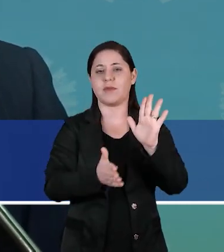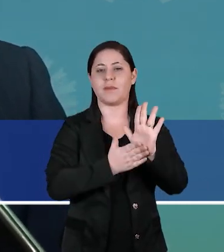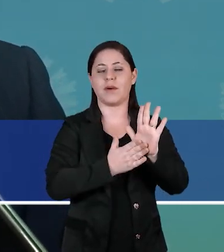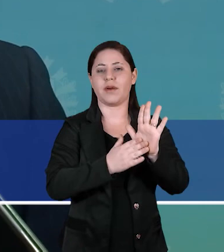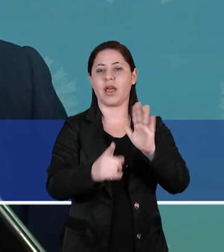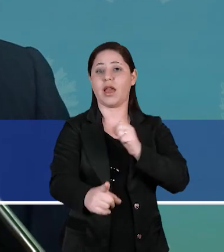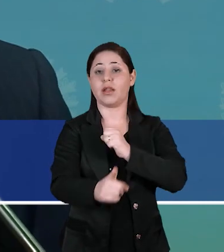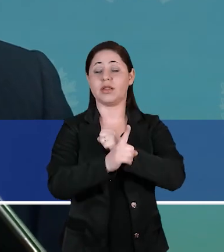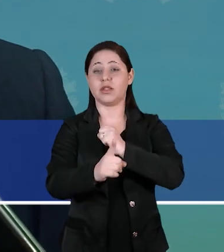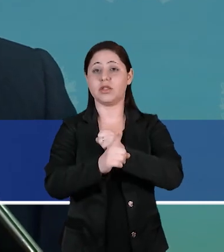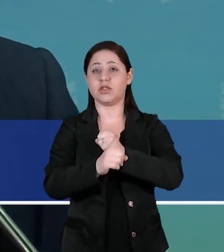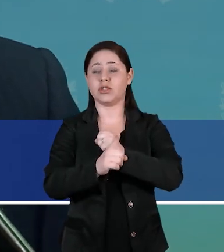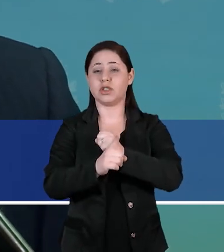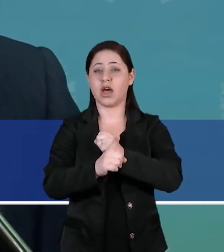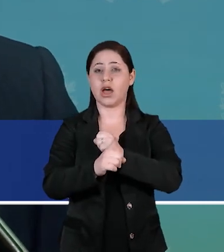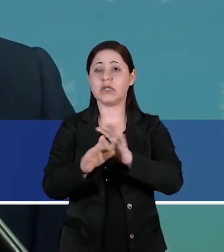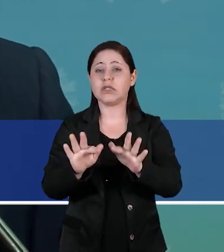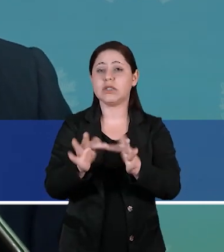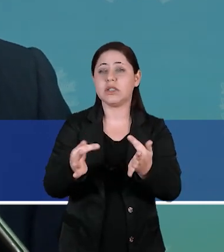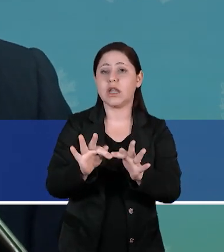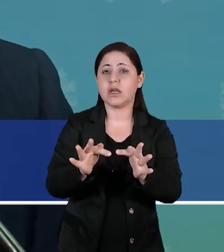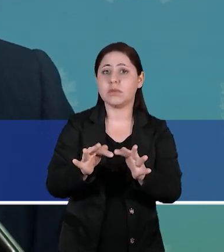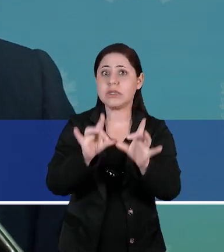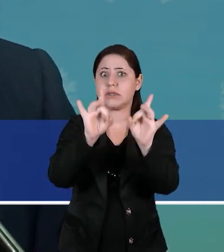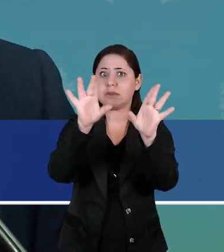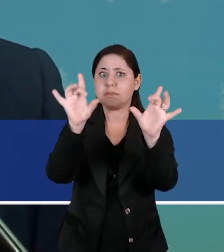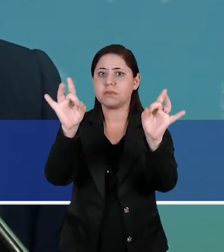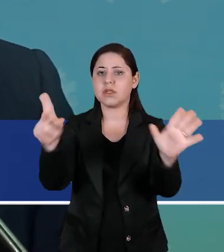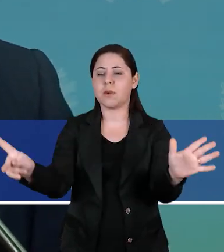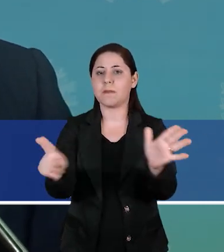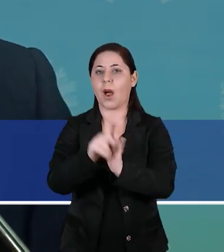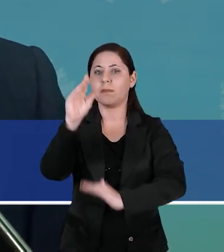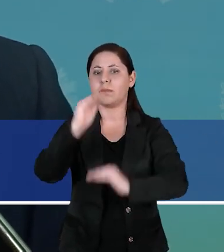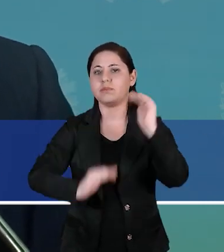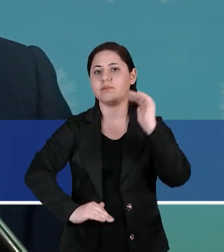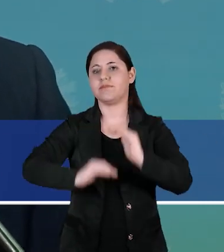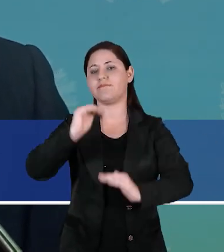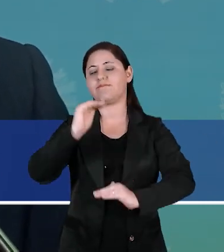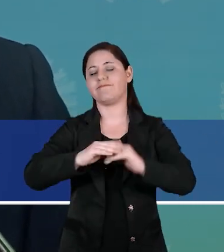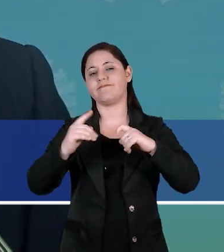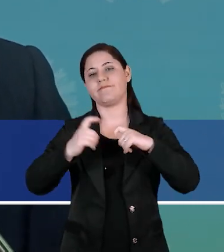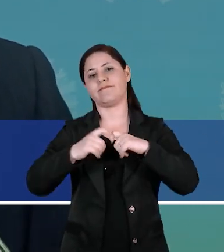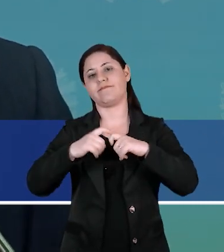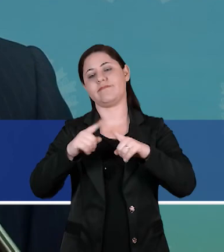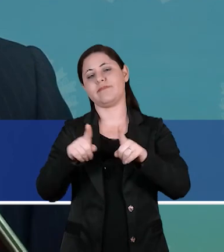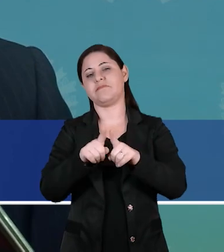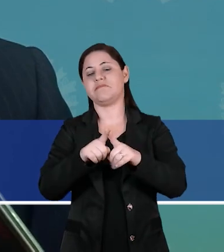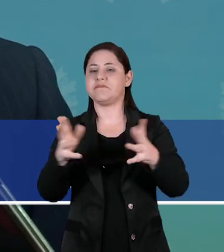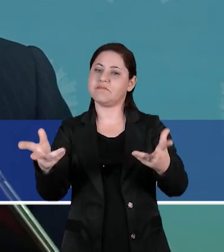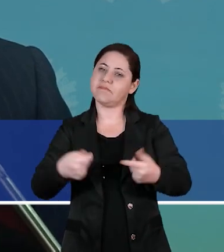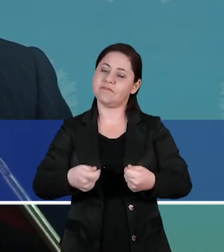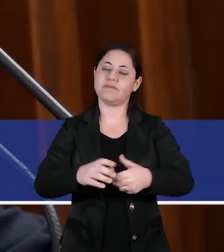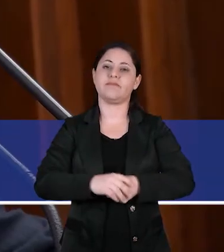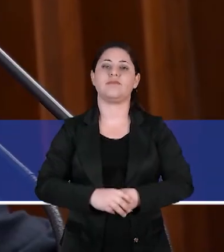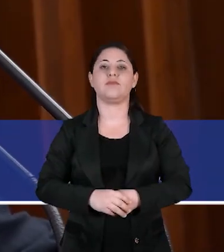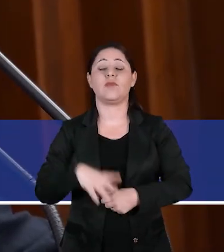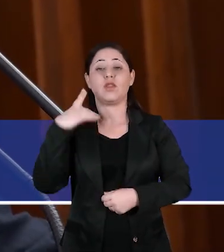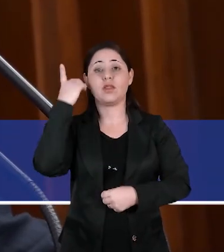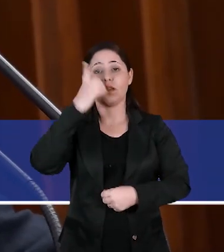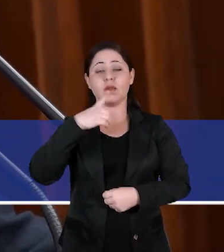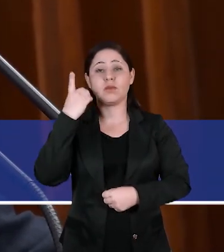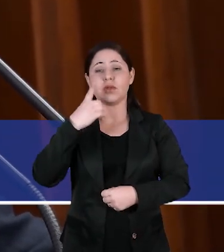que é atender média, alta complexidade em algumas especialidades de forma satisfatória.